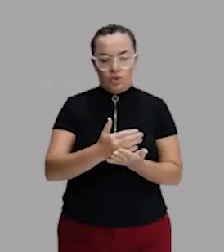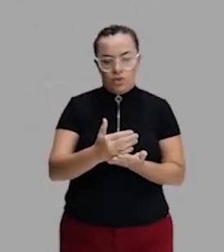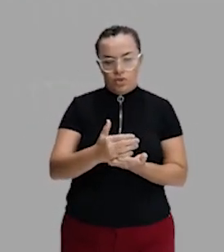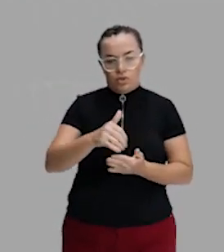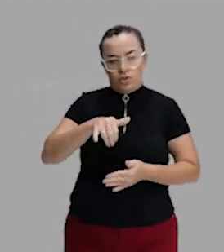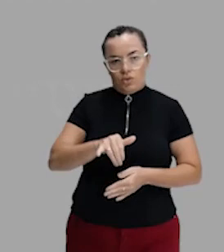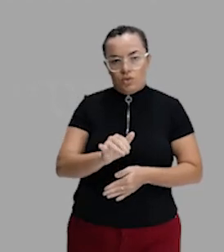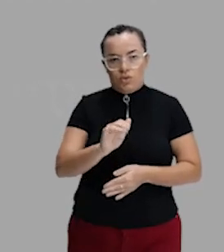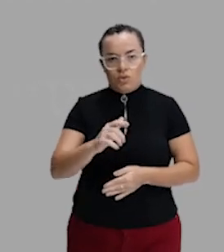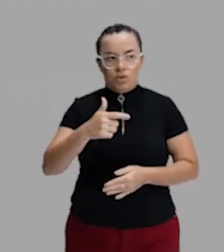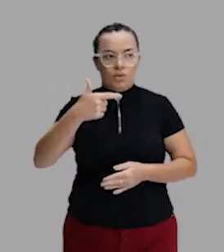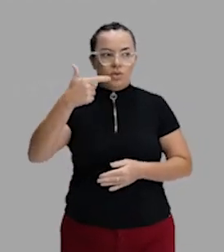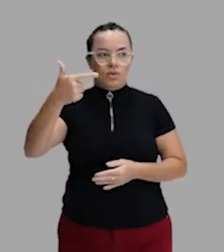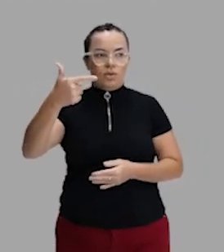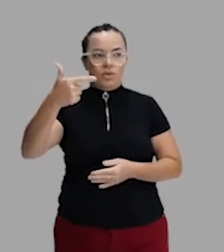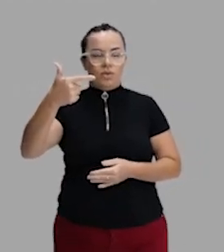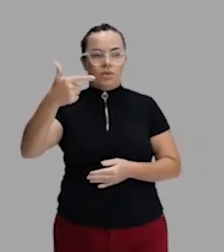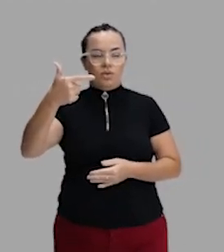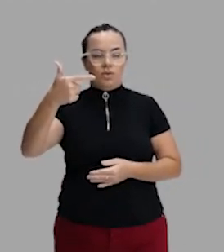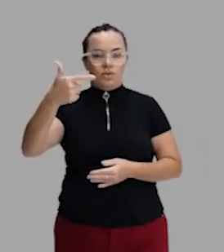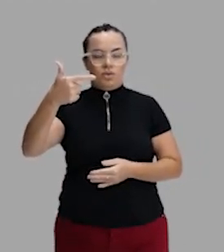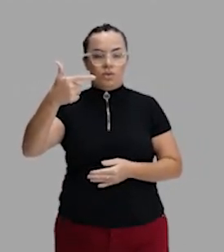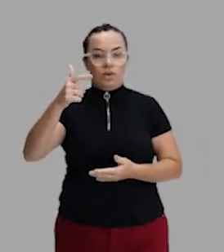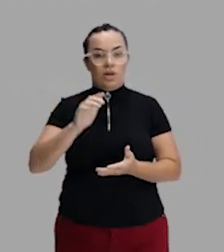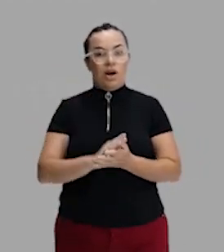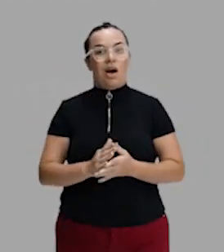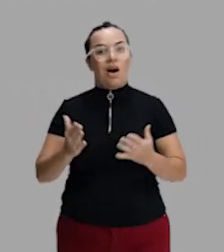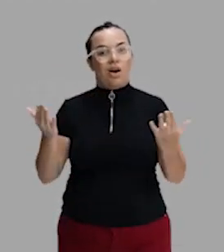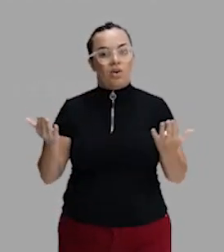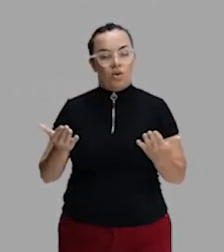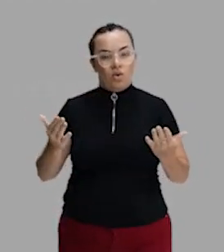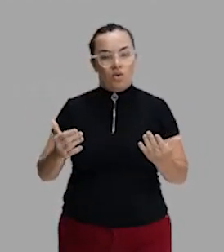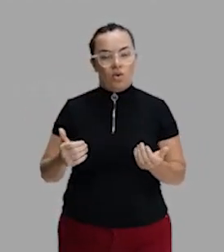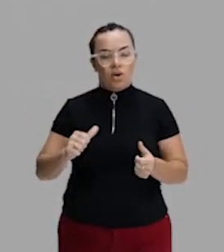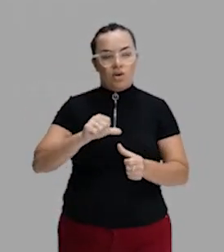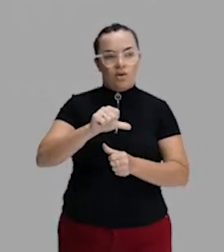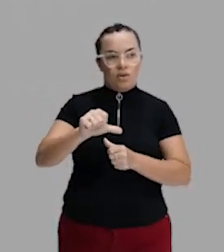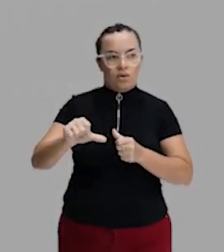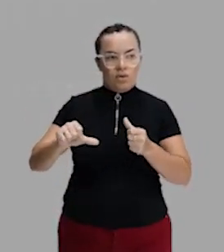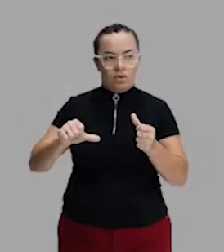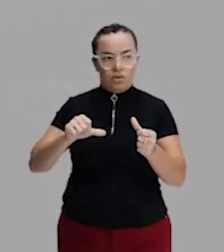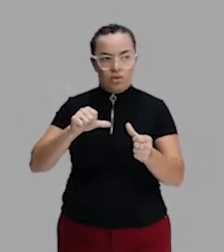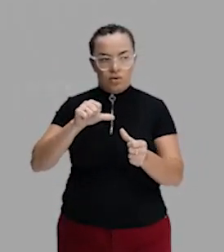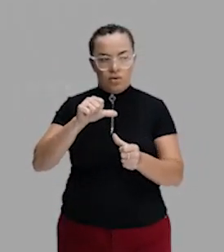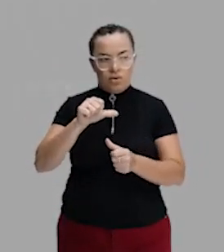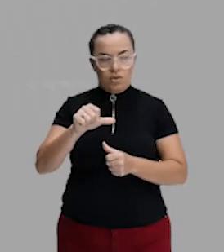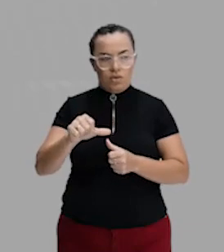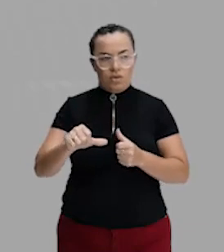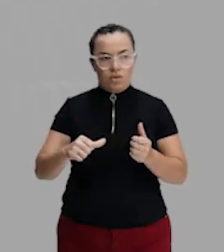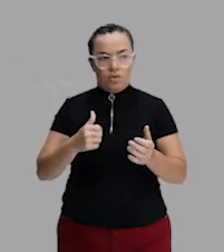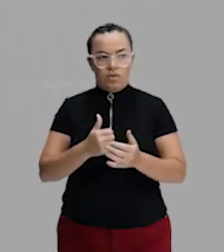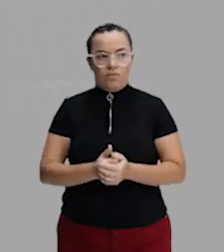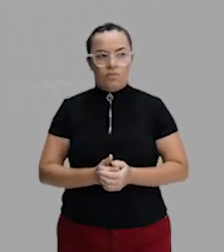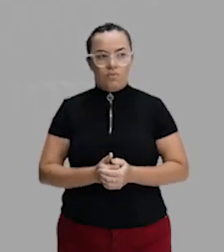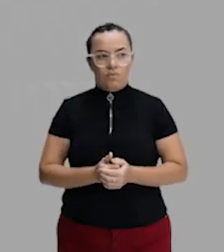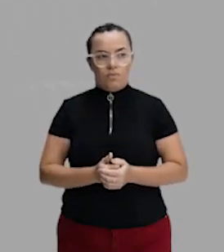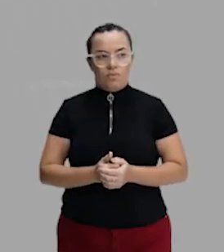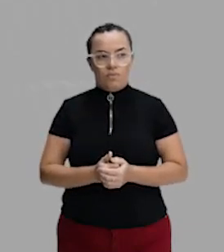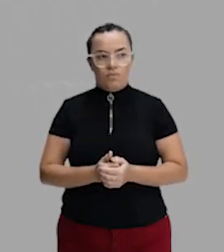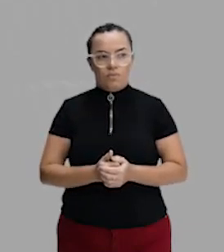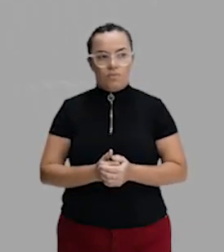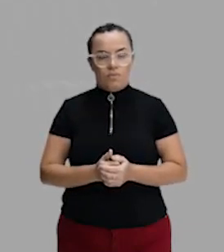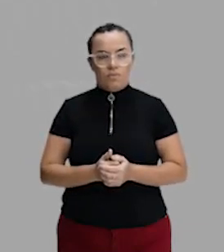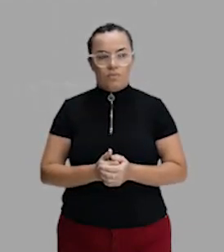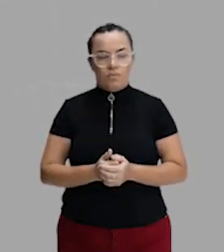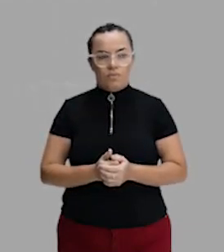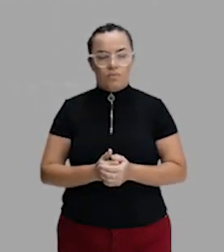a reta diretriz é paralela ao eixo x. O eixo de simetria é paralelo ao eixo x.